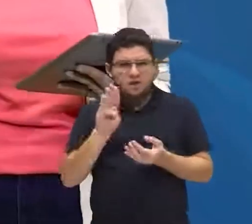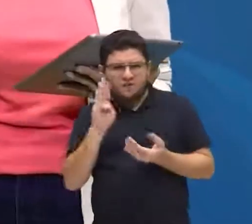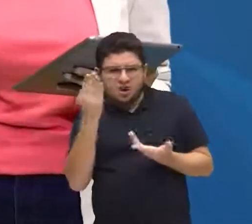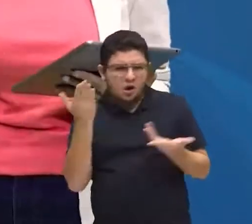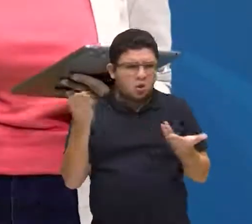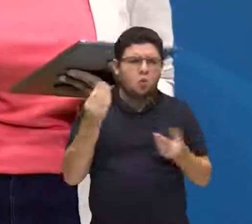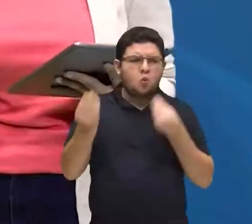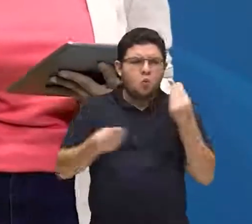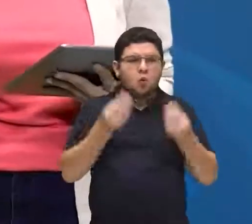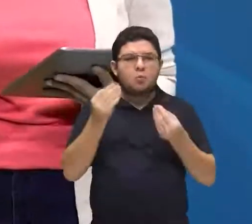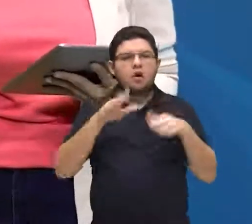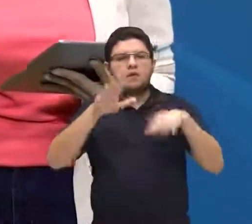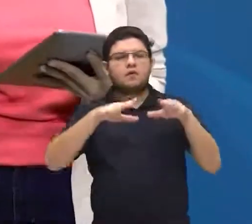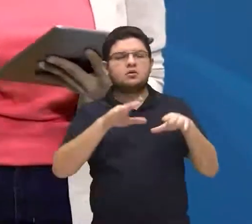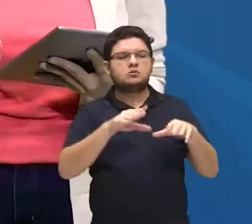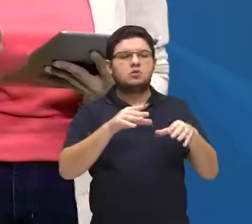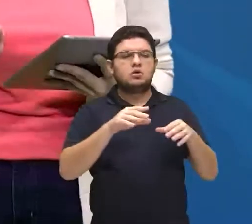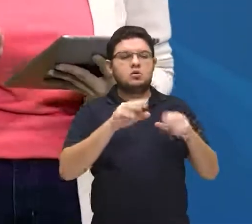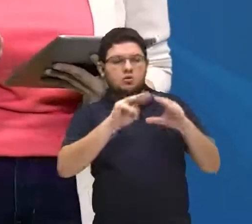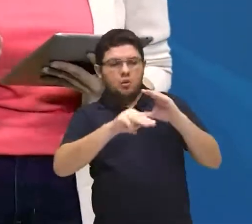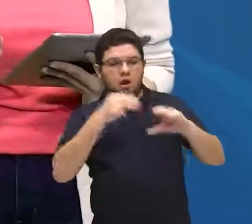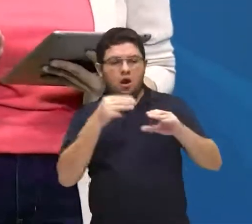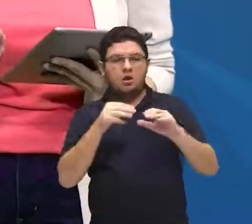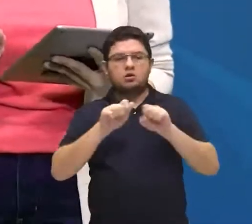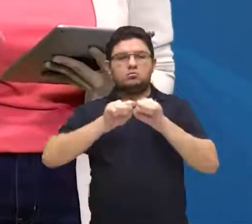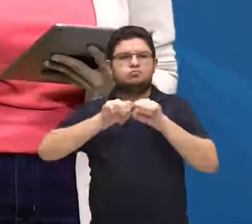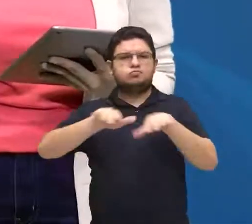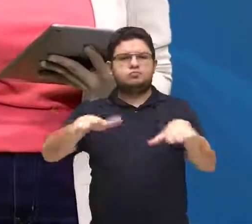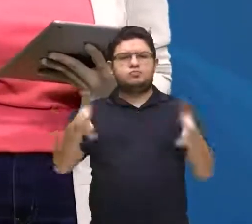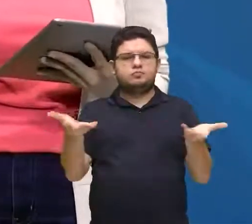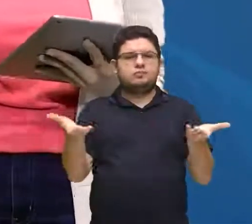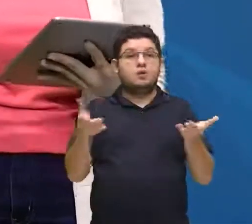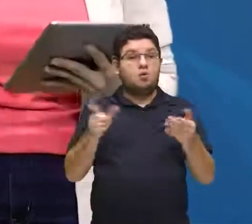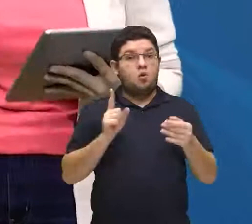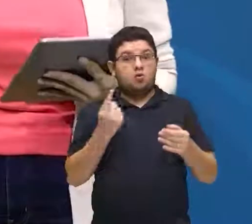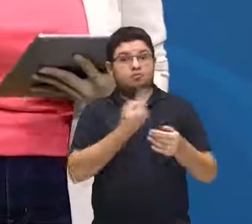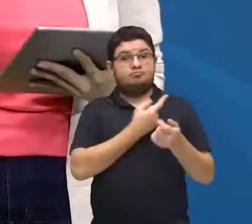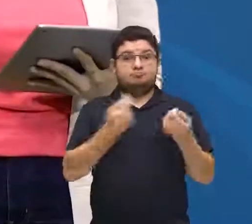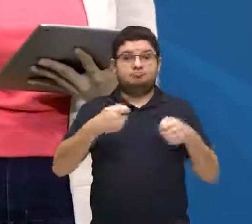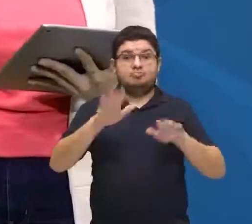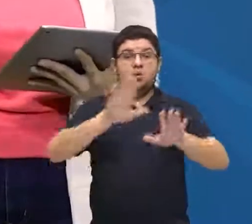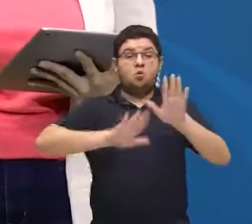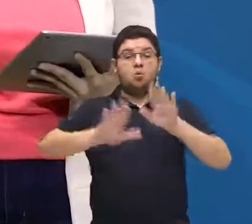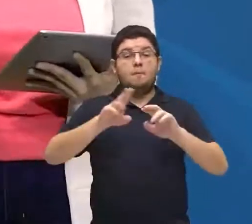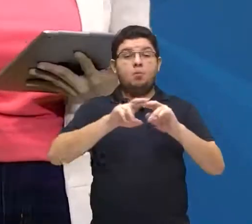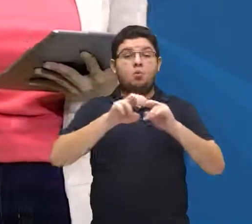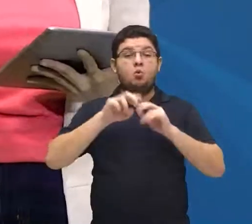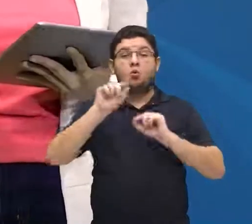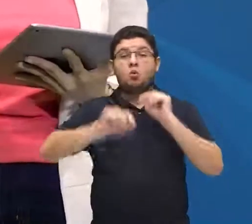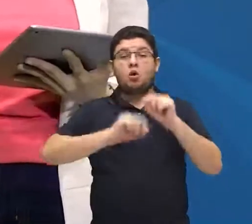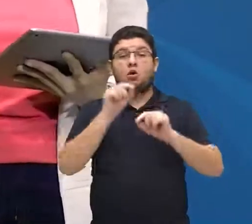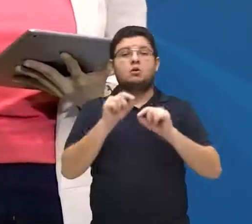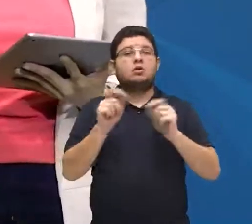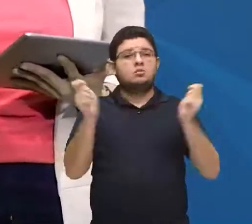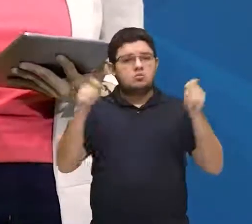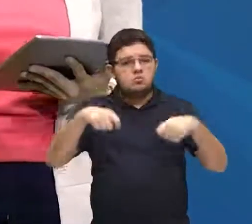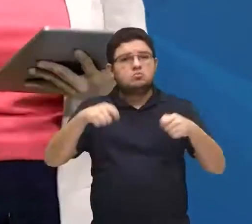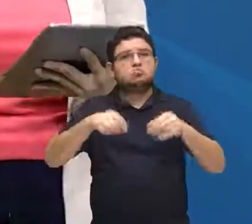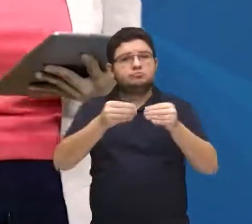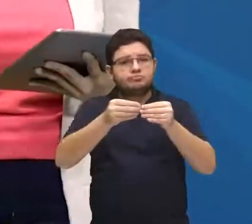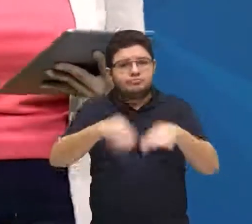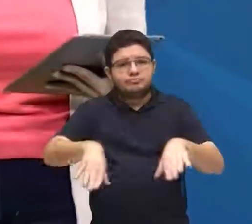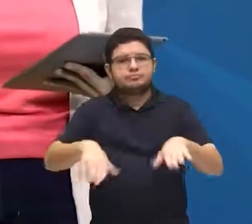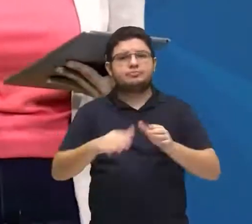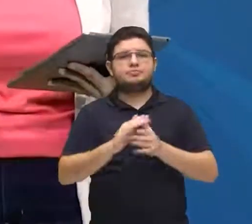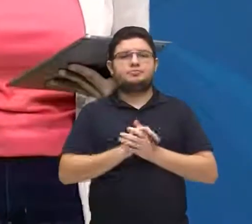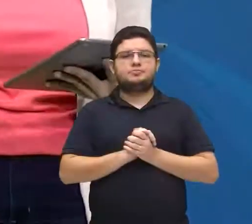compartilhando. Então é sempre bom a gente tomar esse cuidado, uma vez que pode trazer, né, pode causar ali diversos danos, tá bom? E